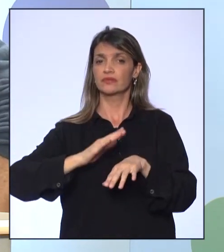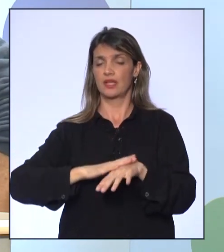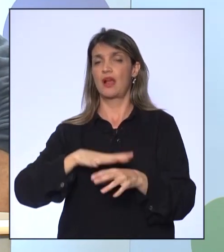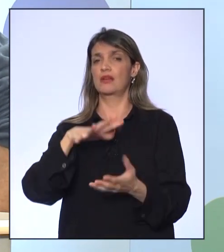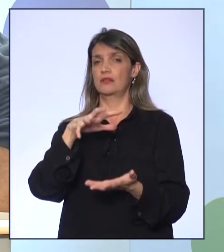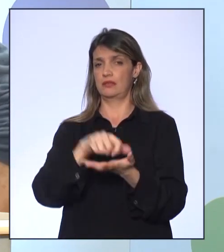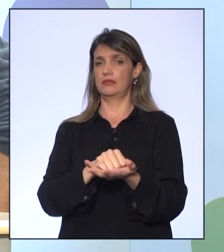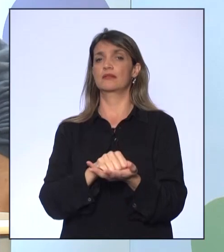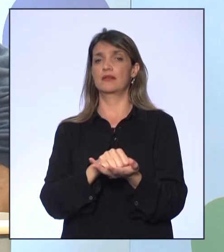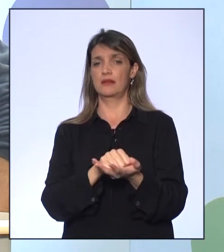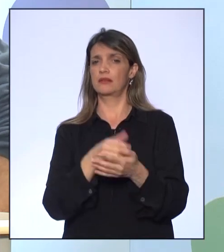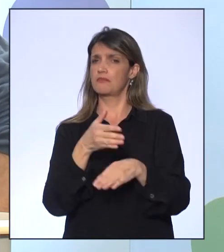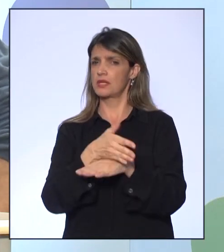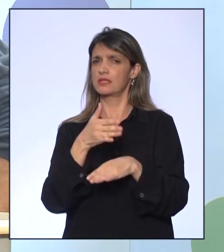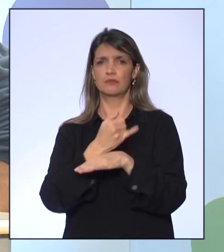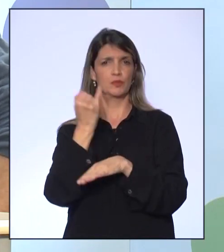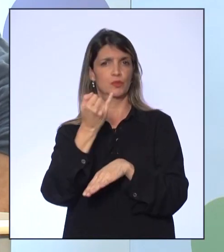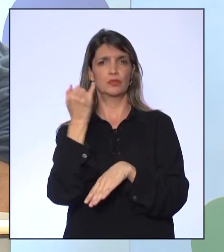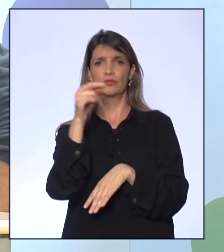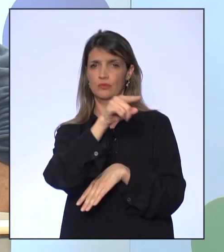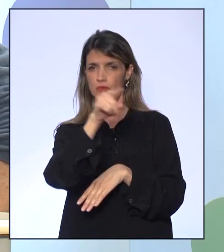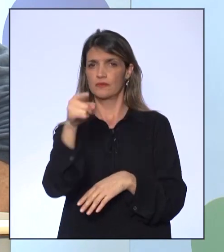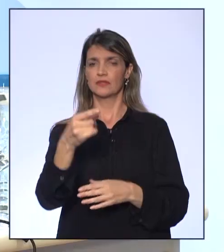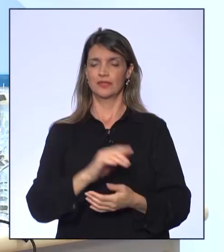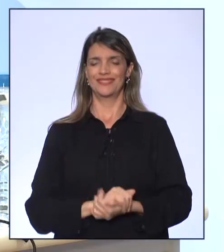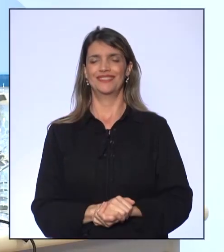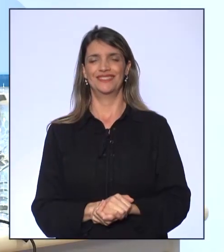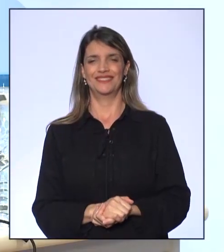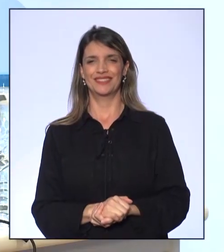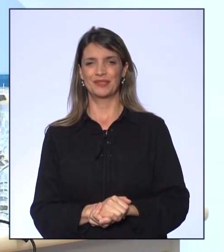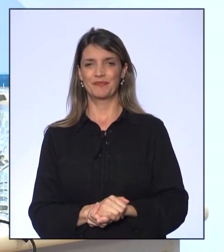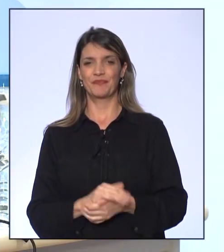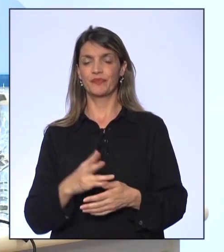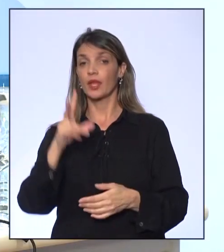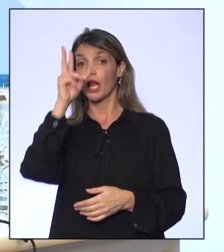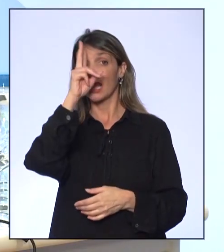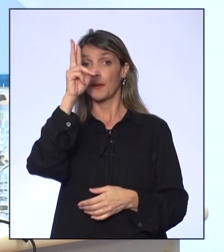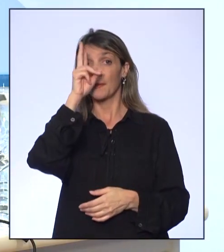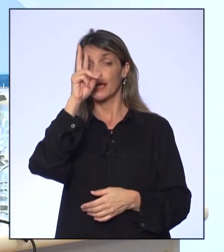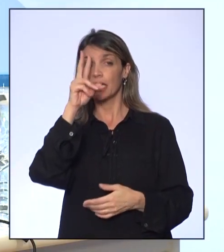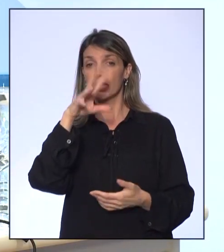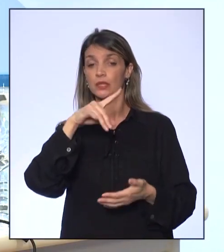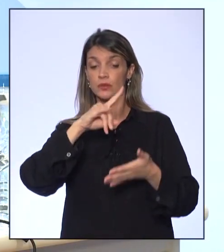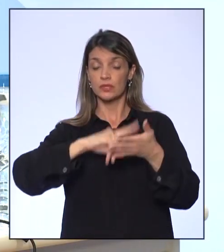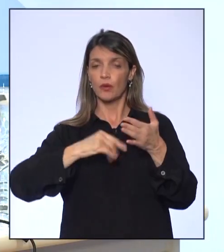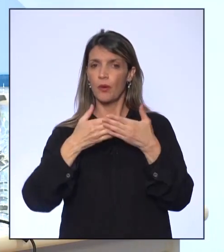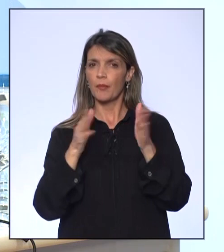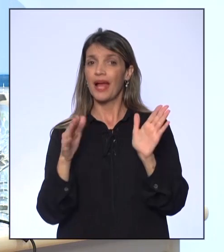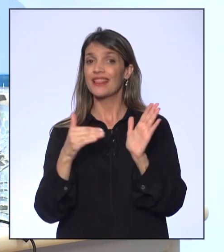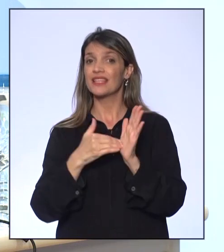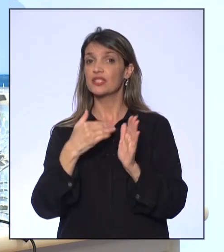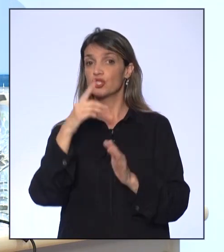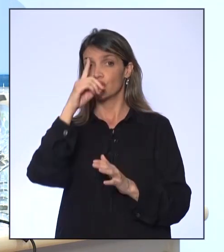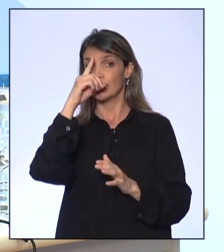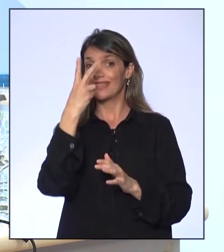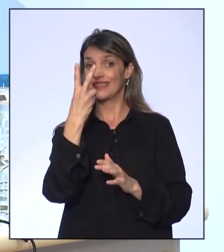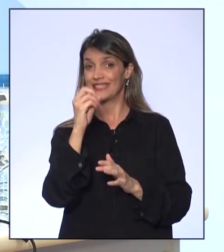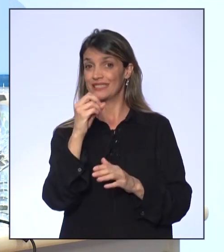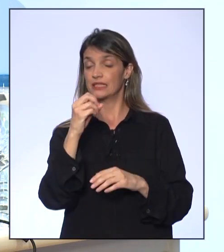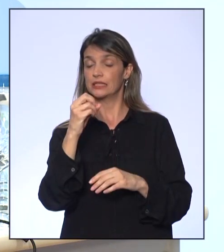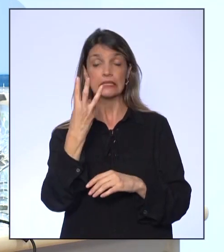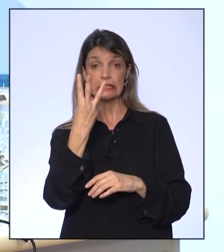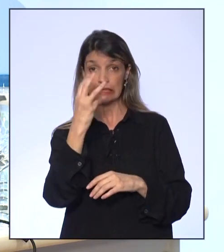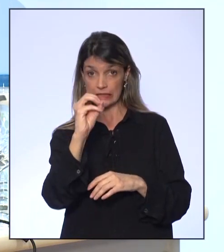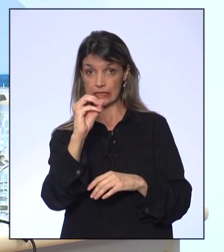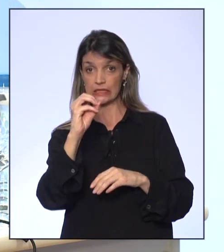inscrição, participem que vai ser importante para vocês. Verdade. Então, só lembrando que as inscrições estão abertas até o dia 30 de junho,